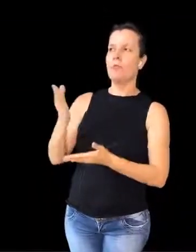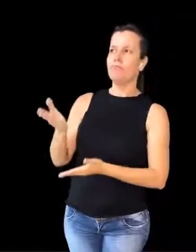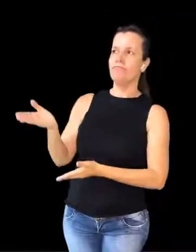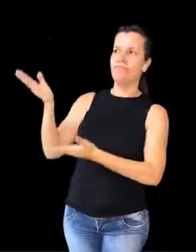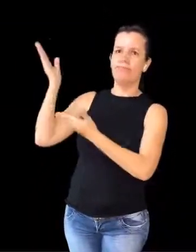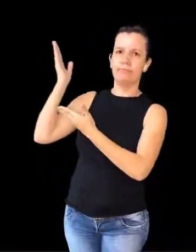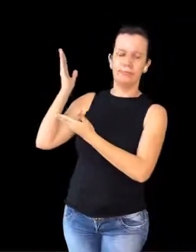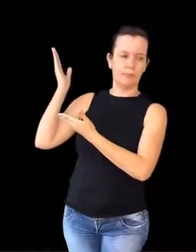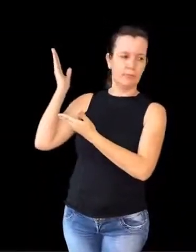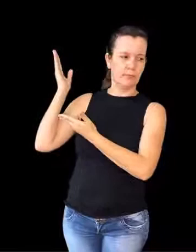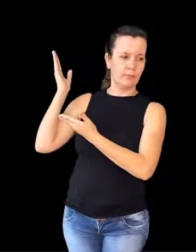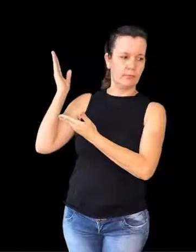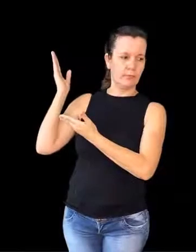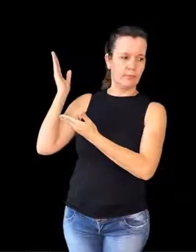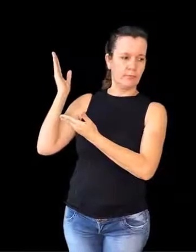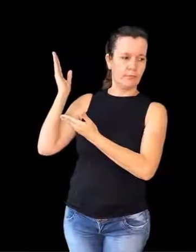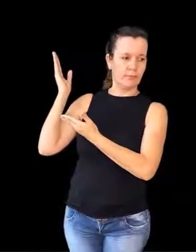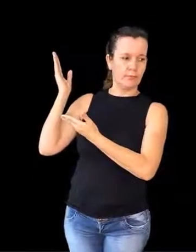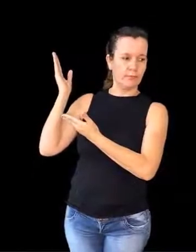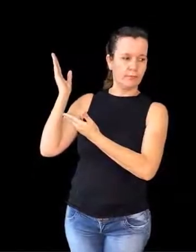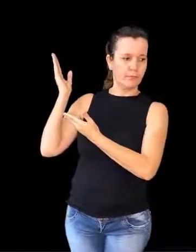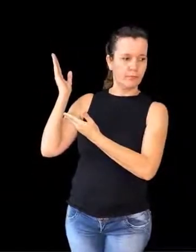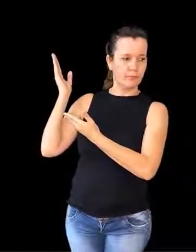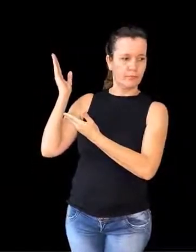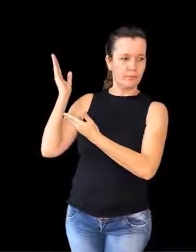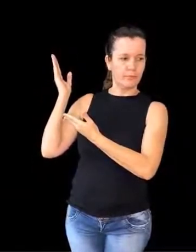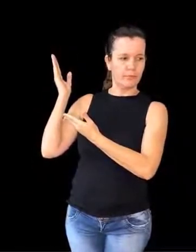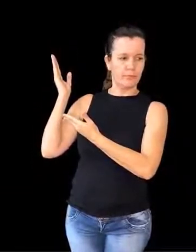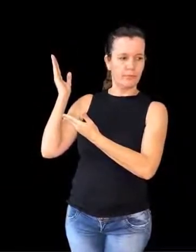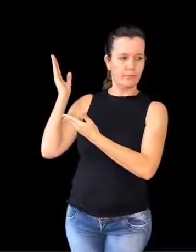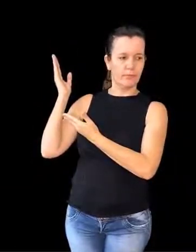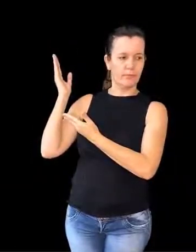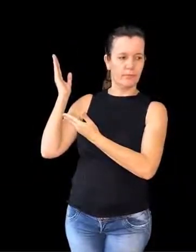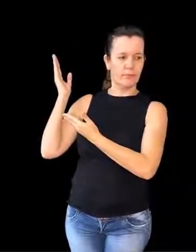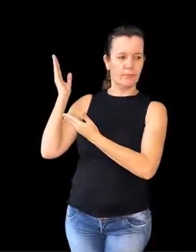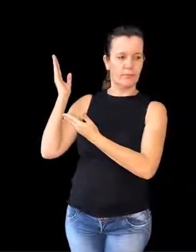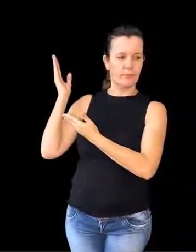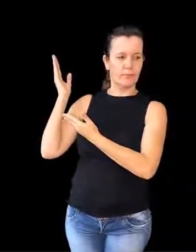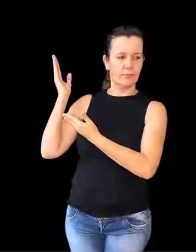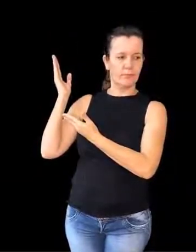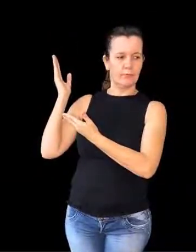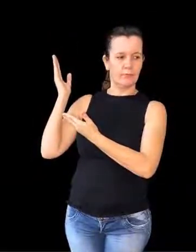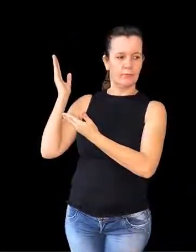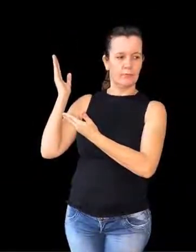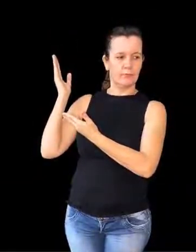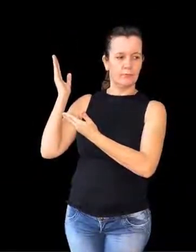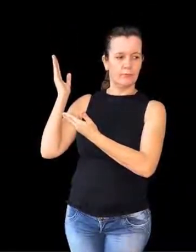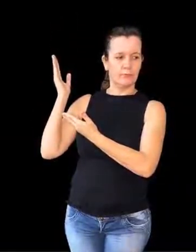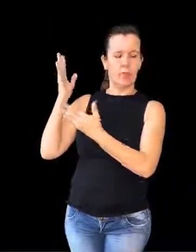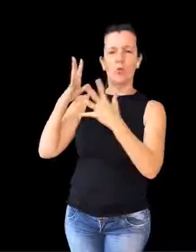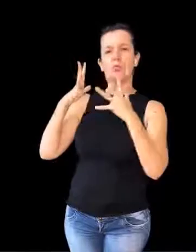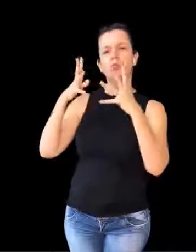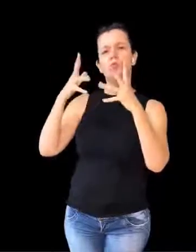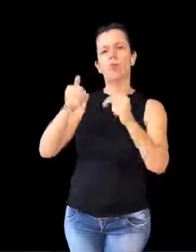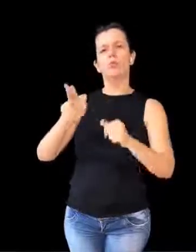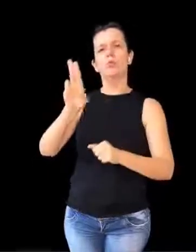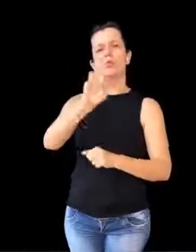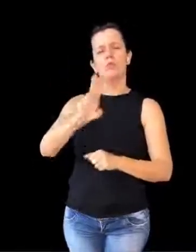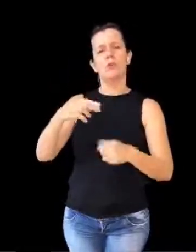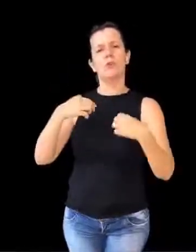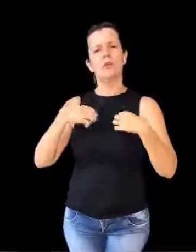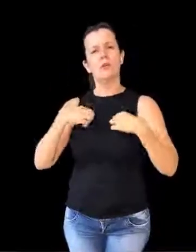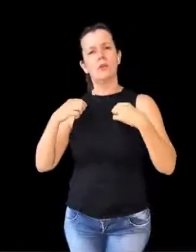aquela camiseta que eu mostrei pra vocês no início. Olha, esse detalhe que eu coloquei aqui desse lado.